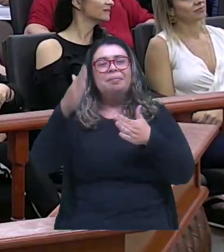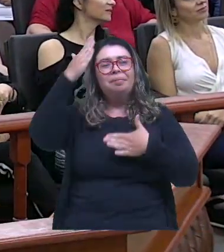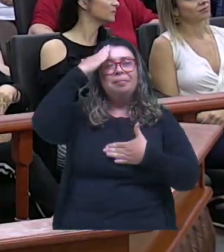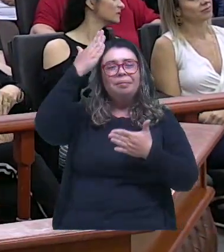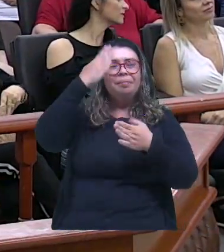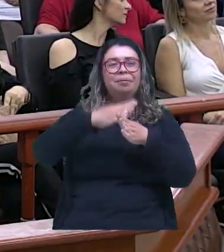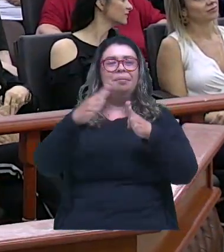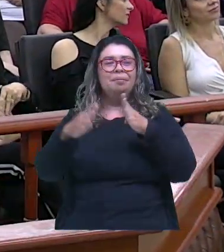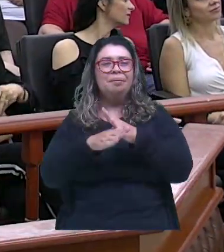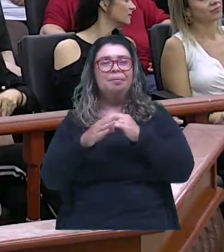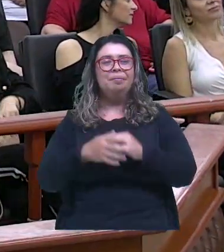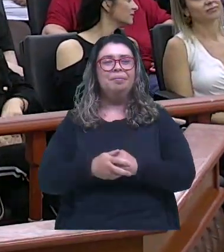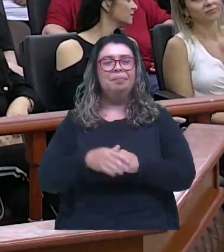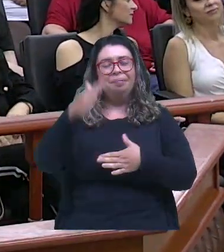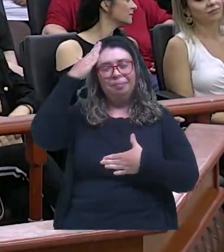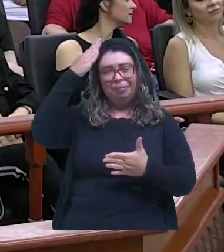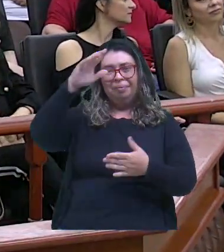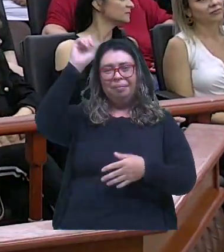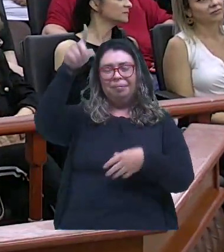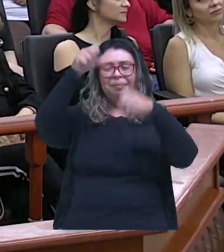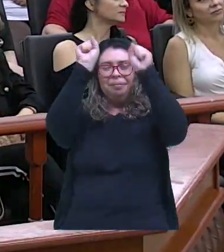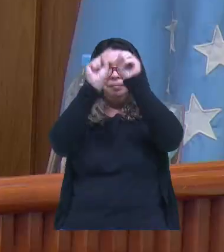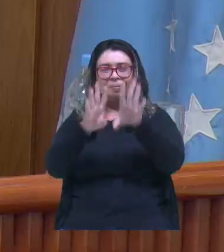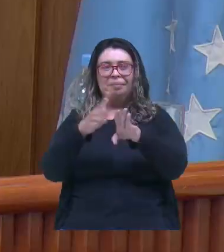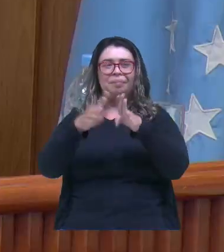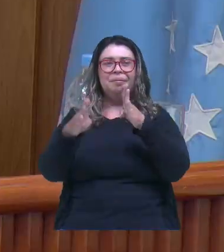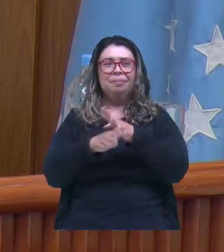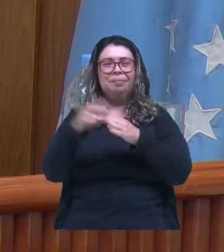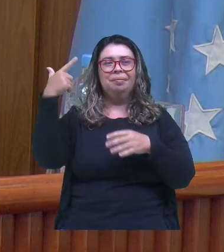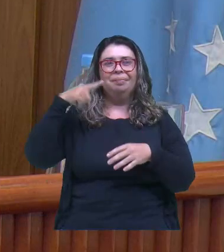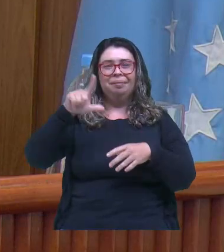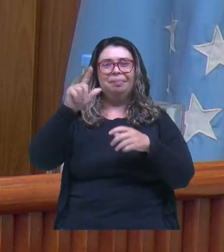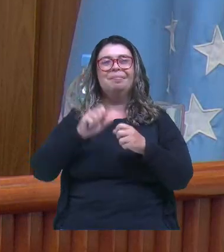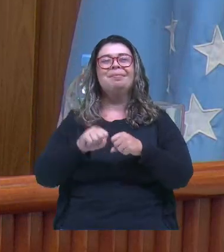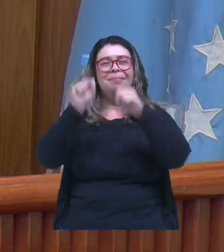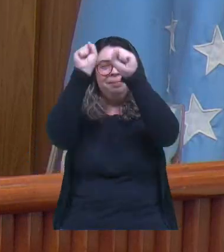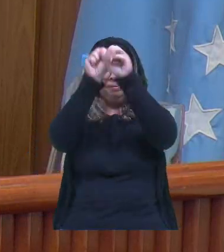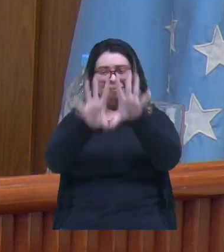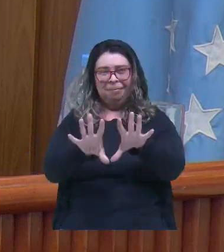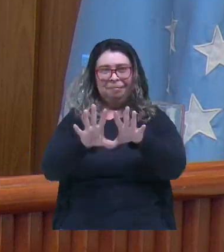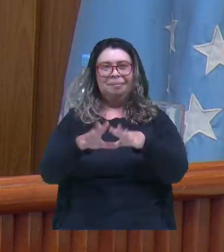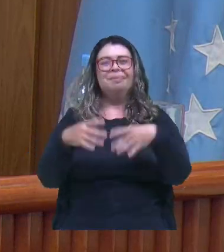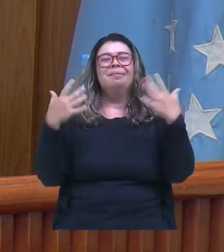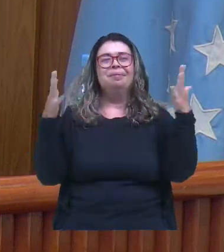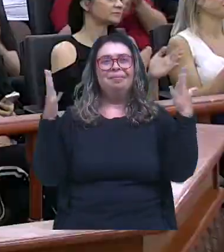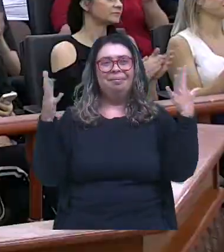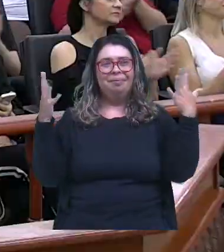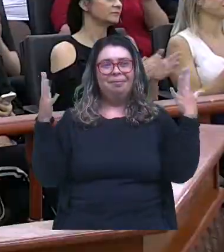todos. Eu agradeço, que Deus abençoe a todos e continue nos abençoando. Muito obrigado.